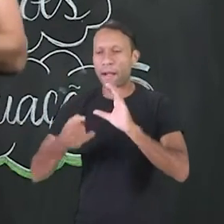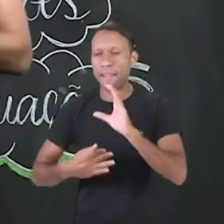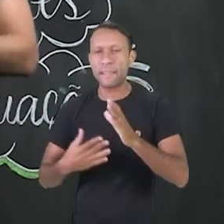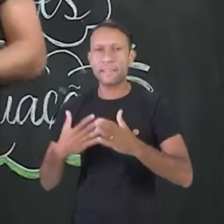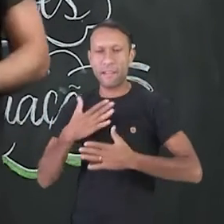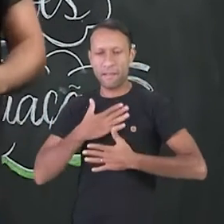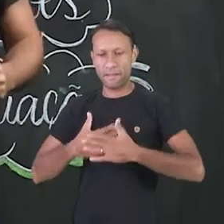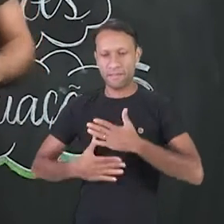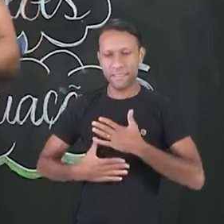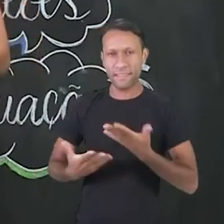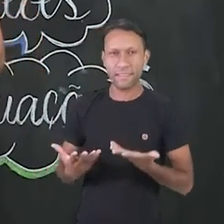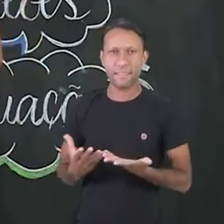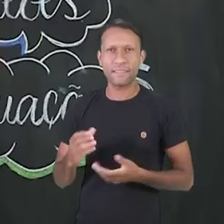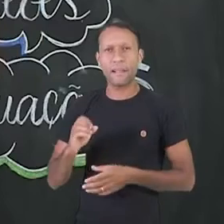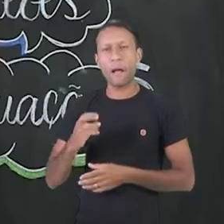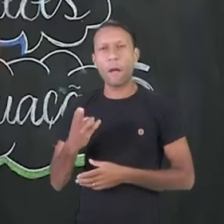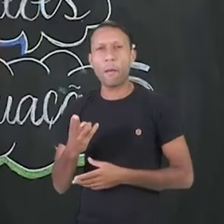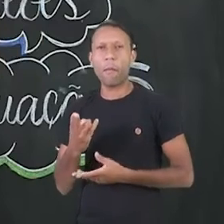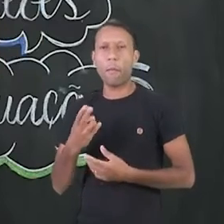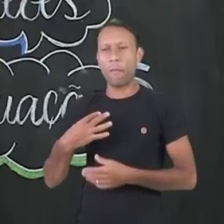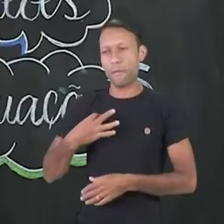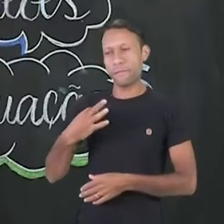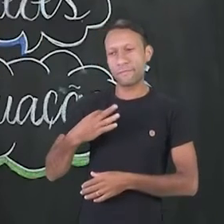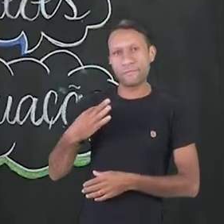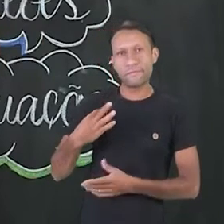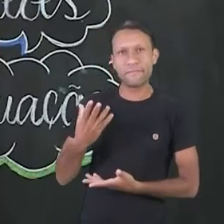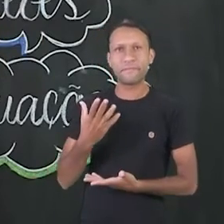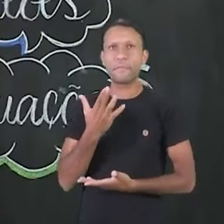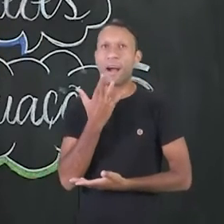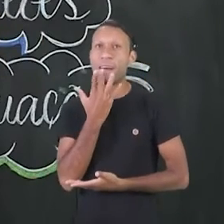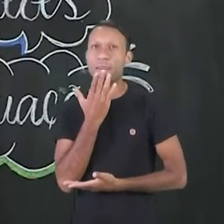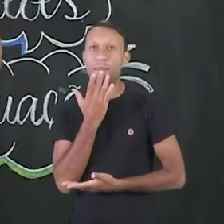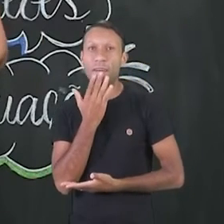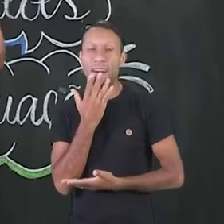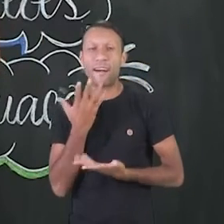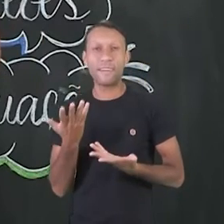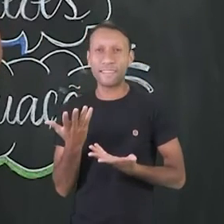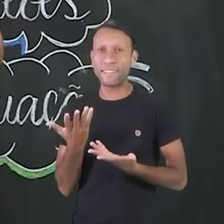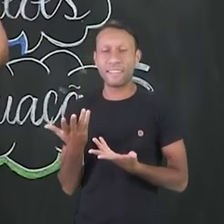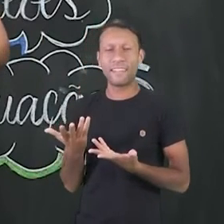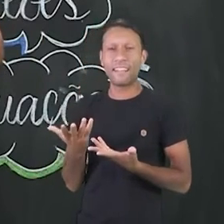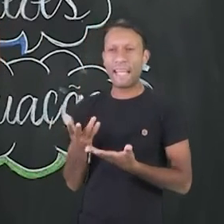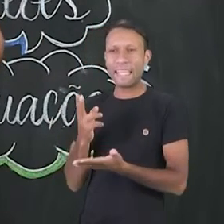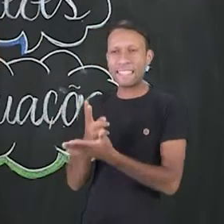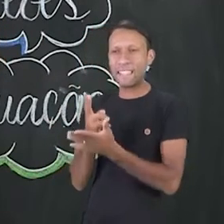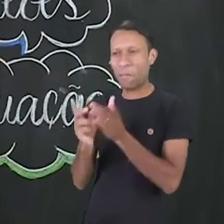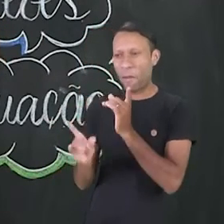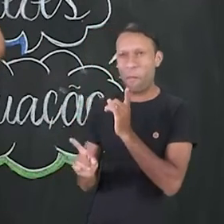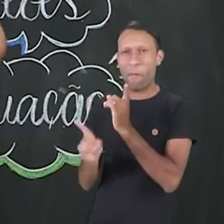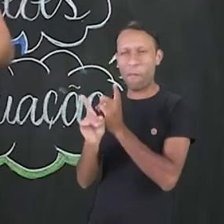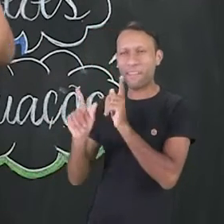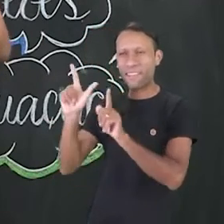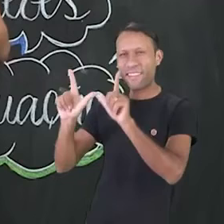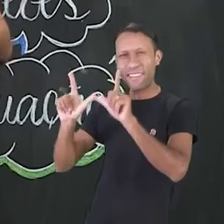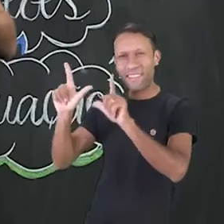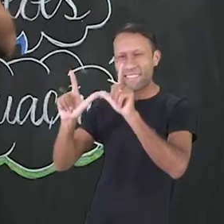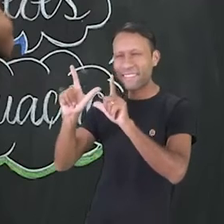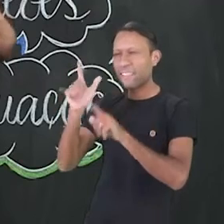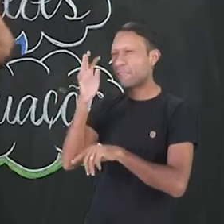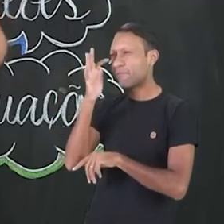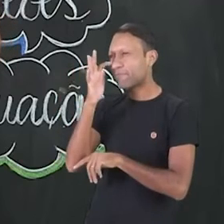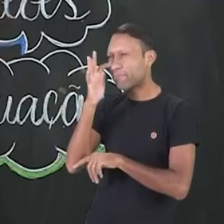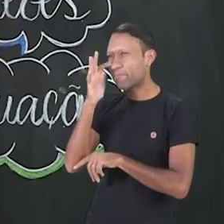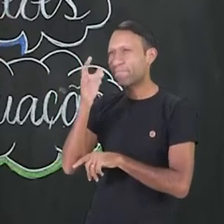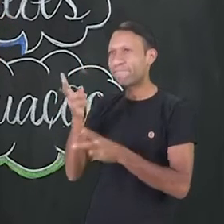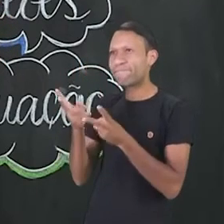característica física, uma característica do gestuário, uma cor. Por isso que é comum que a gente encontre personagens que sempre